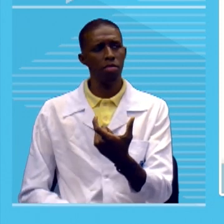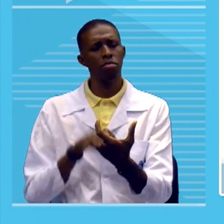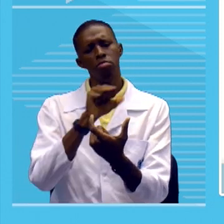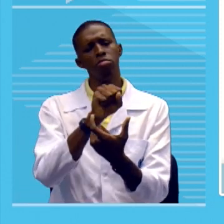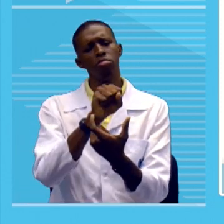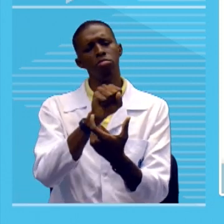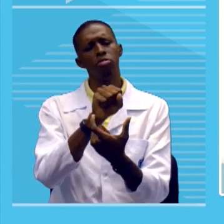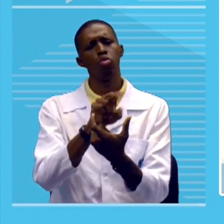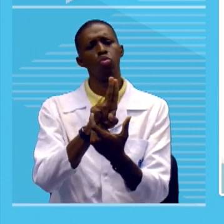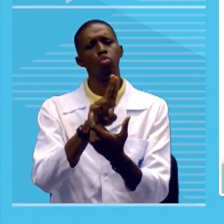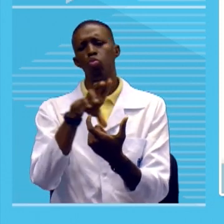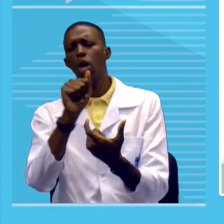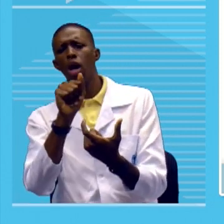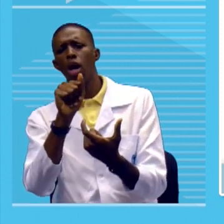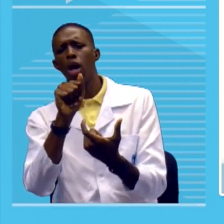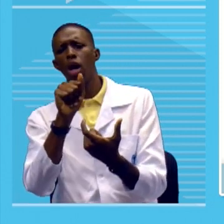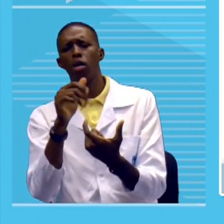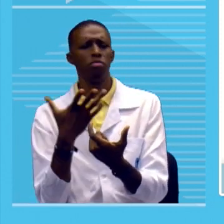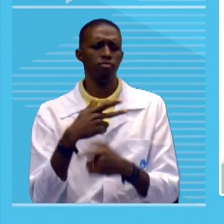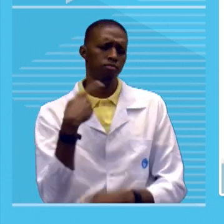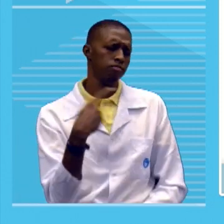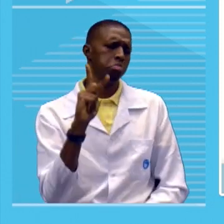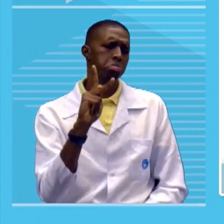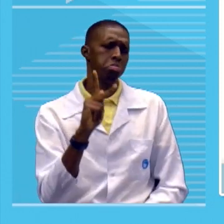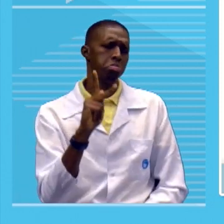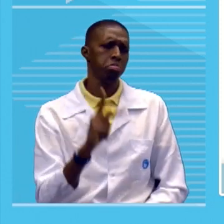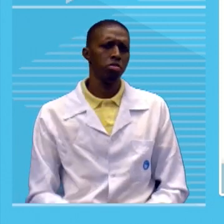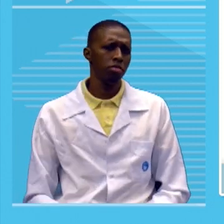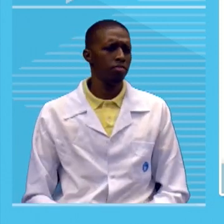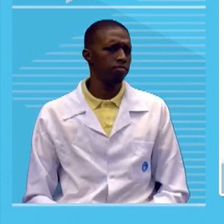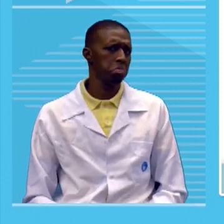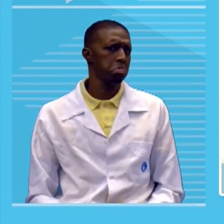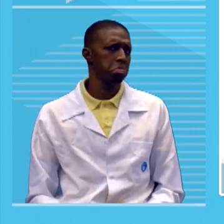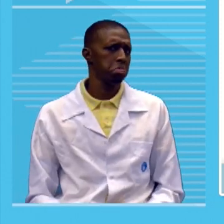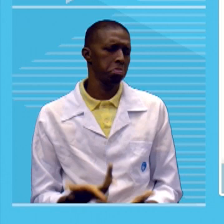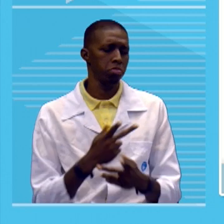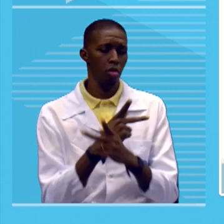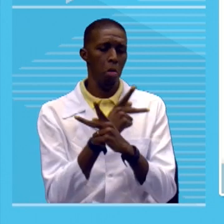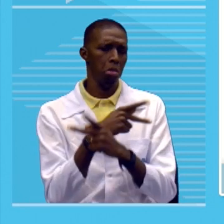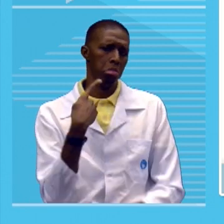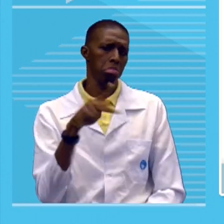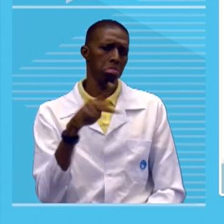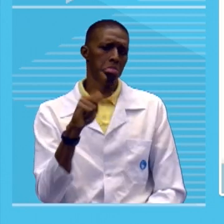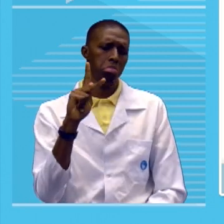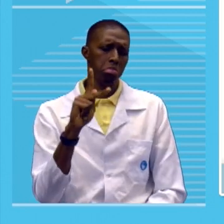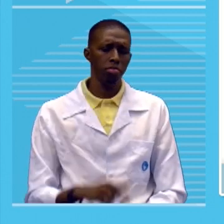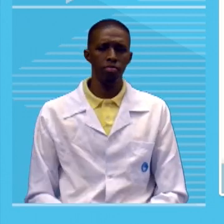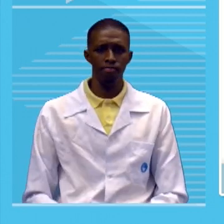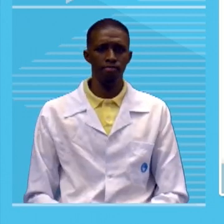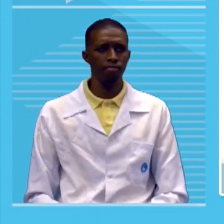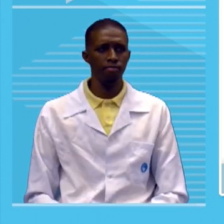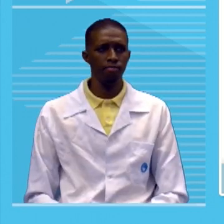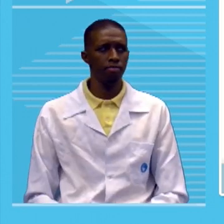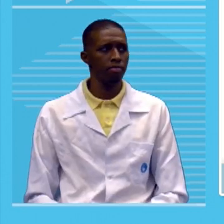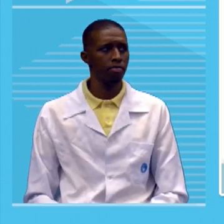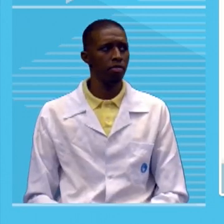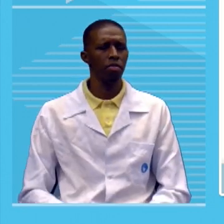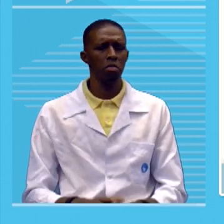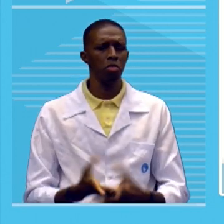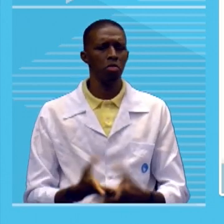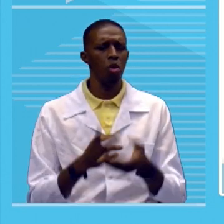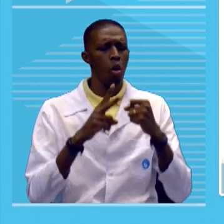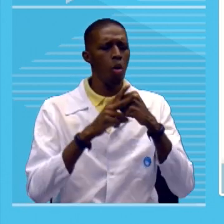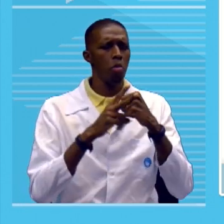sua do verbo suar? Porque existe o verbo soar, que é produzir